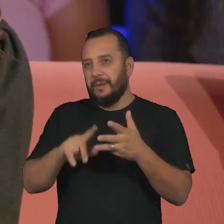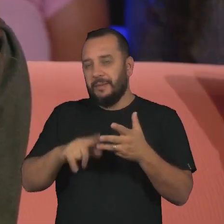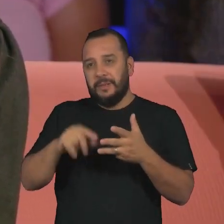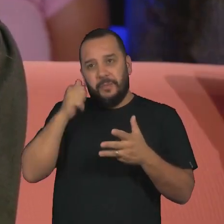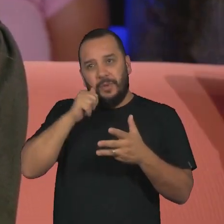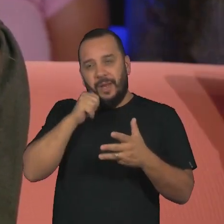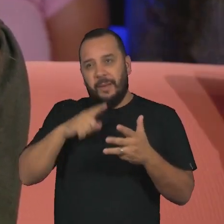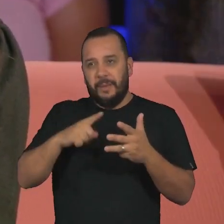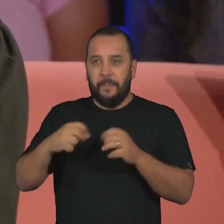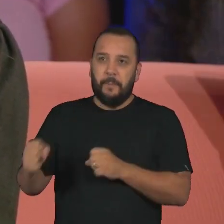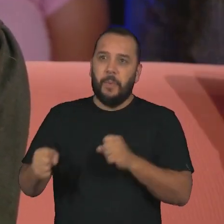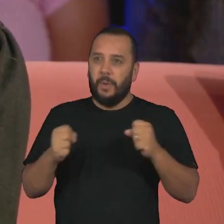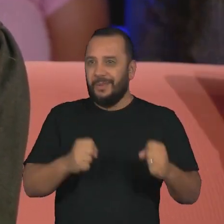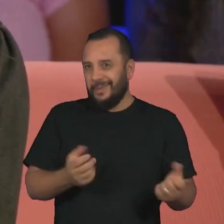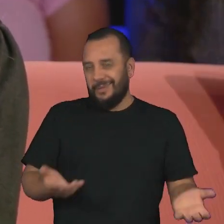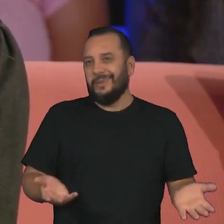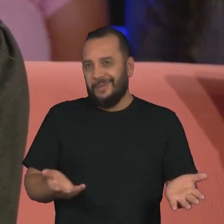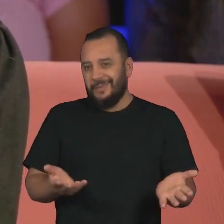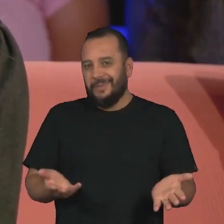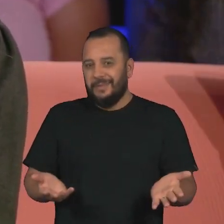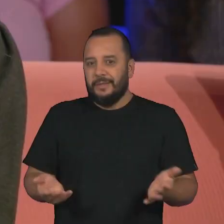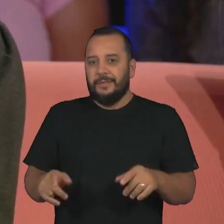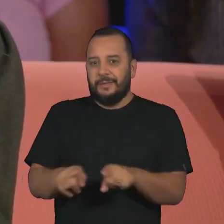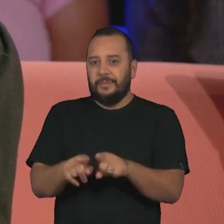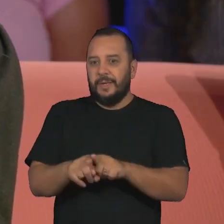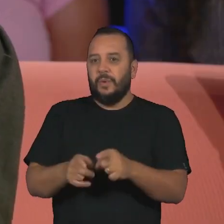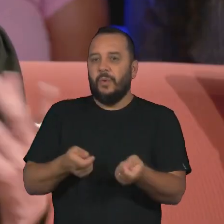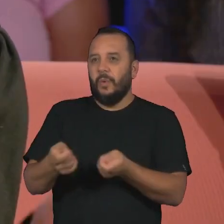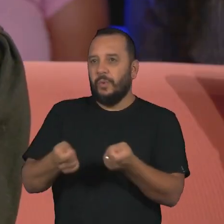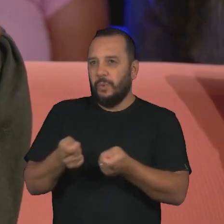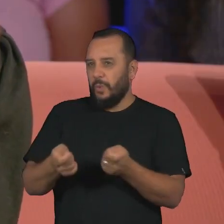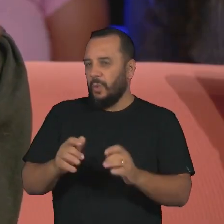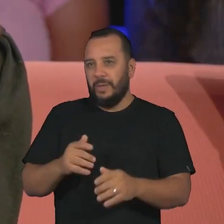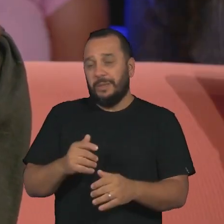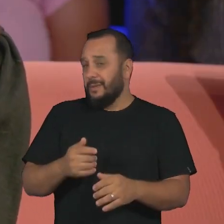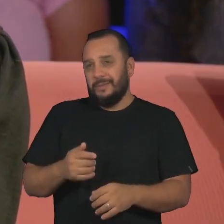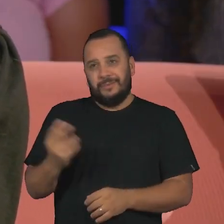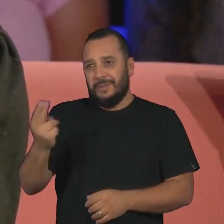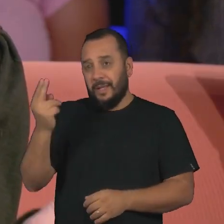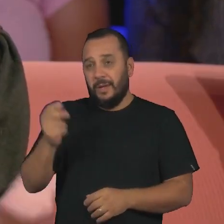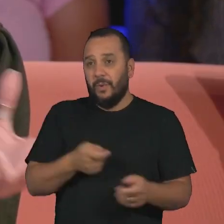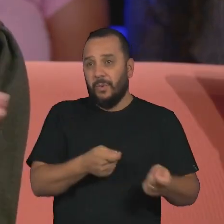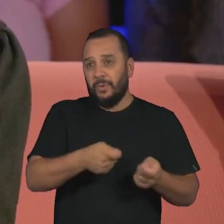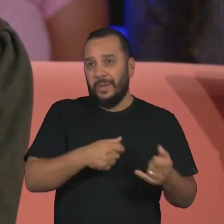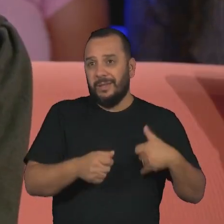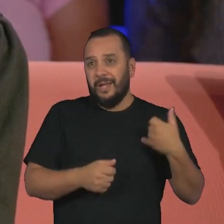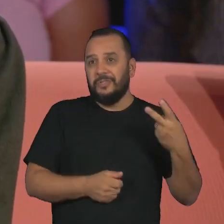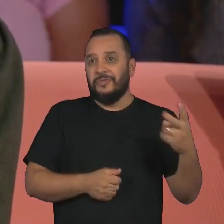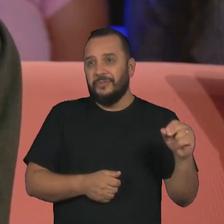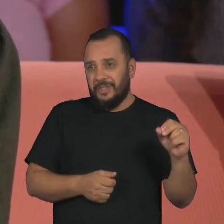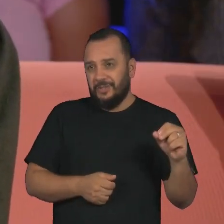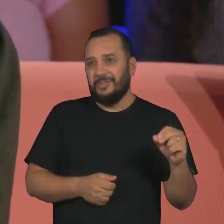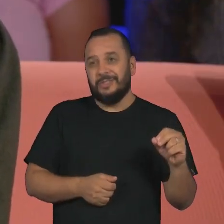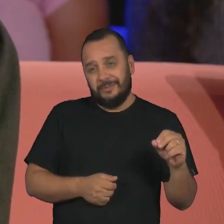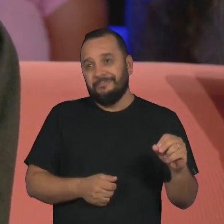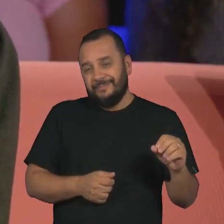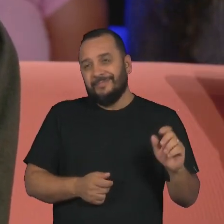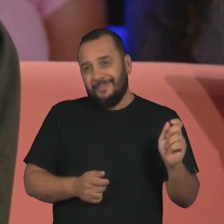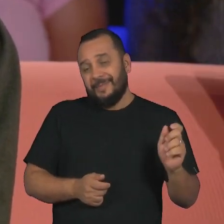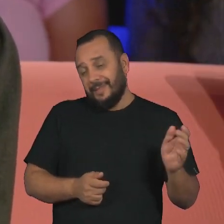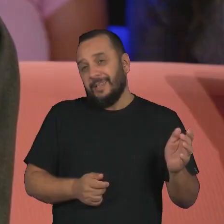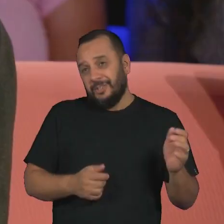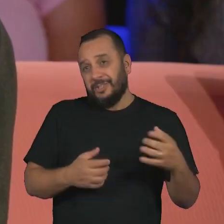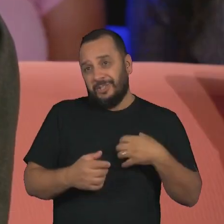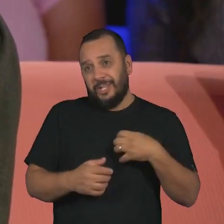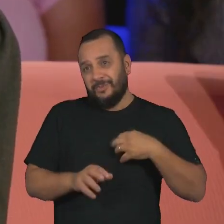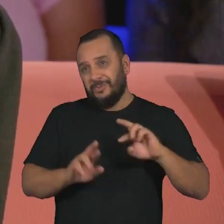de troca do controle é outro. Ele controlar uma de 20 é completamente diferente dele controlar uma de 40, concorda?